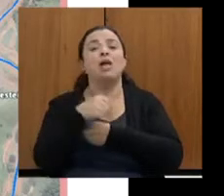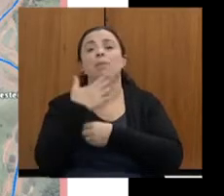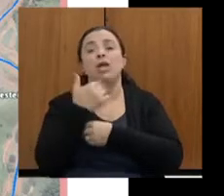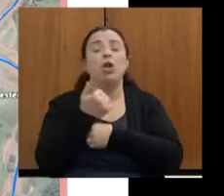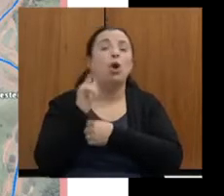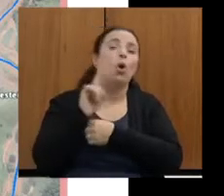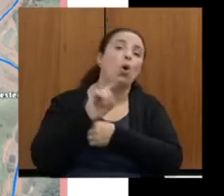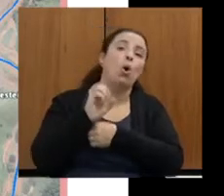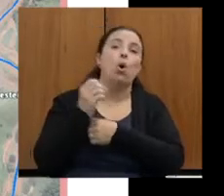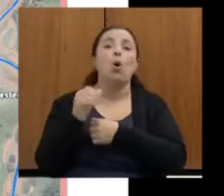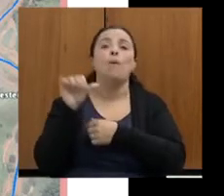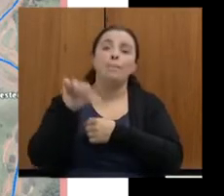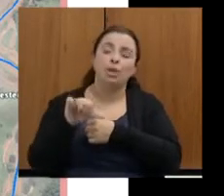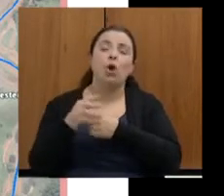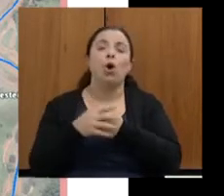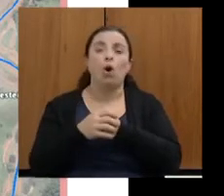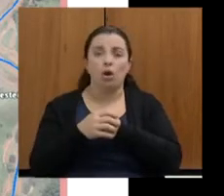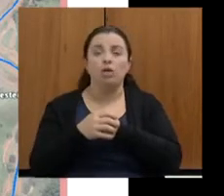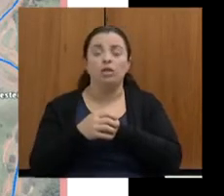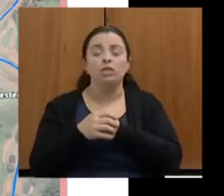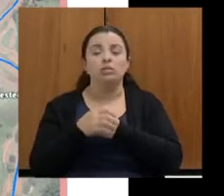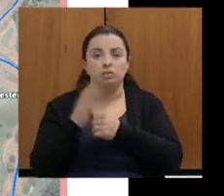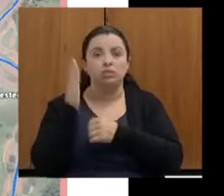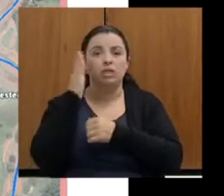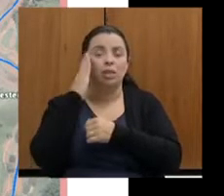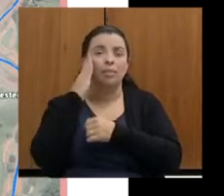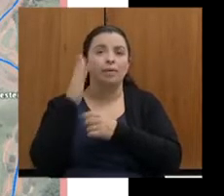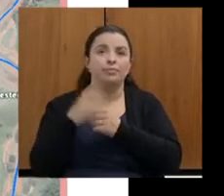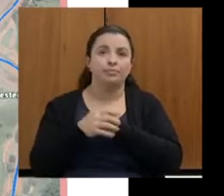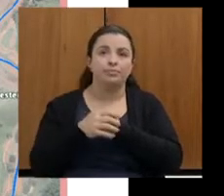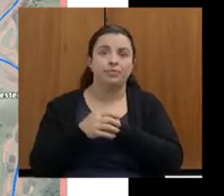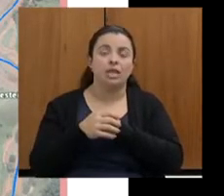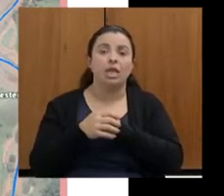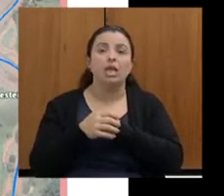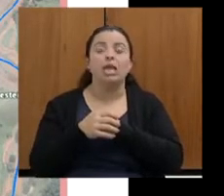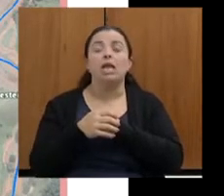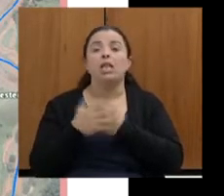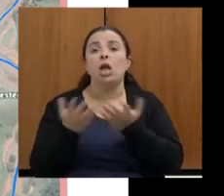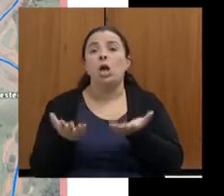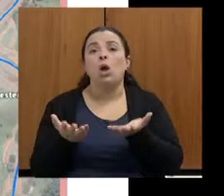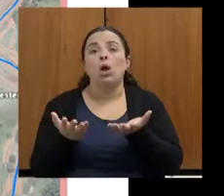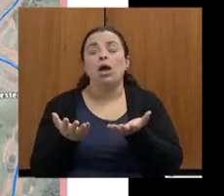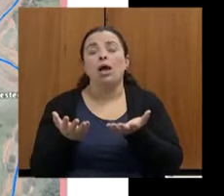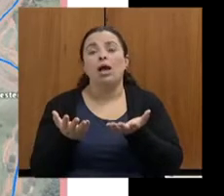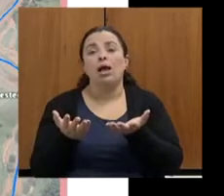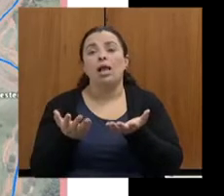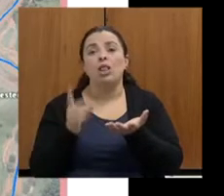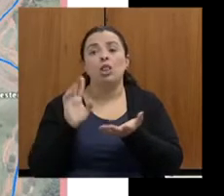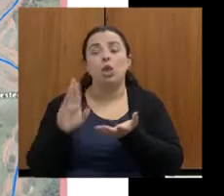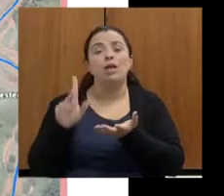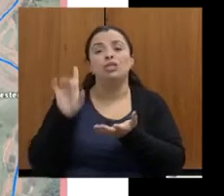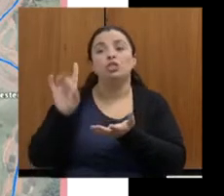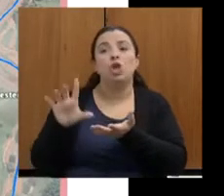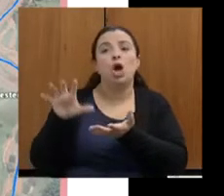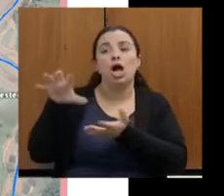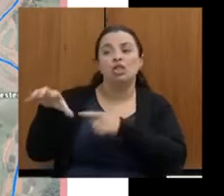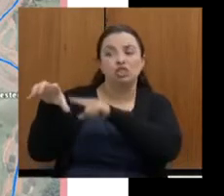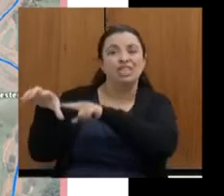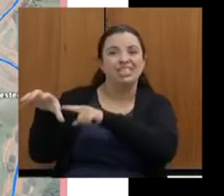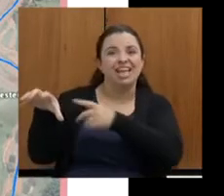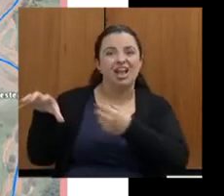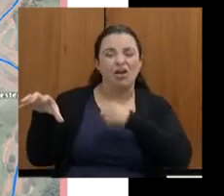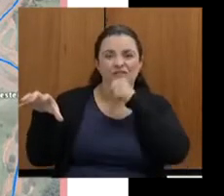elas podiam dizer naquele momento é que nenhum dos dois cabia E é porque não era só Gesteira velho que deveria ser